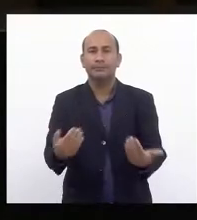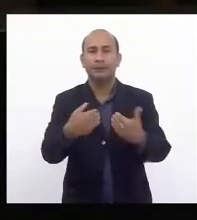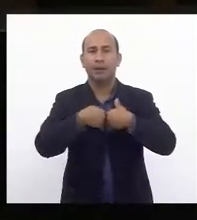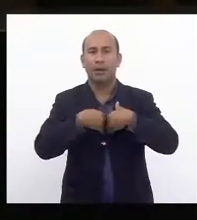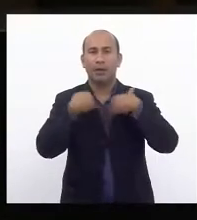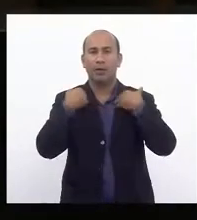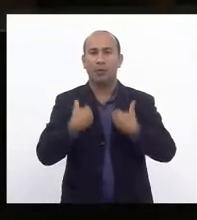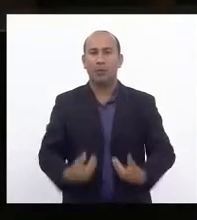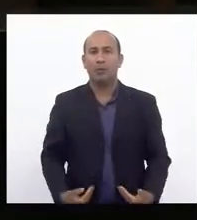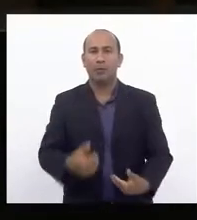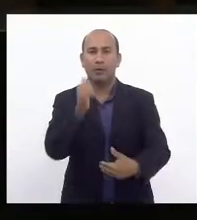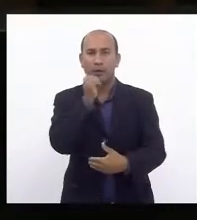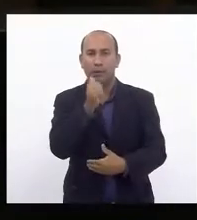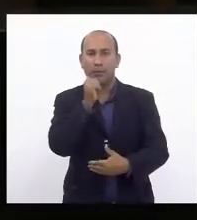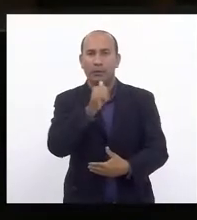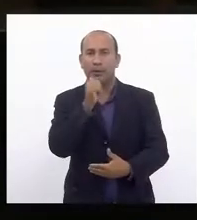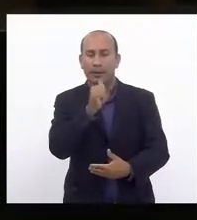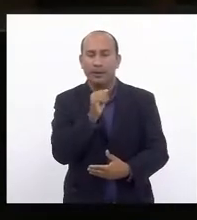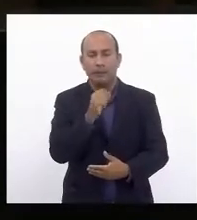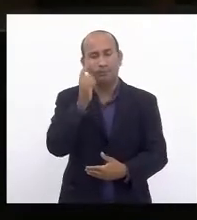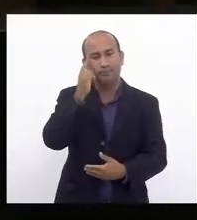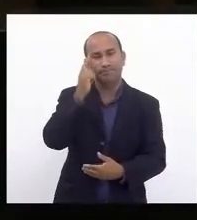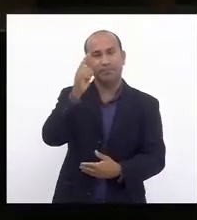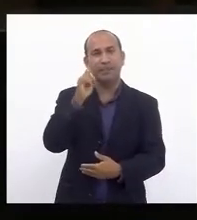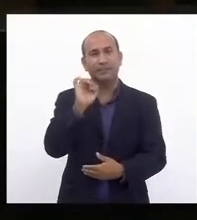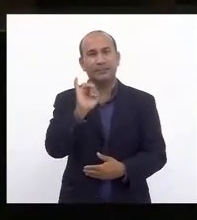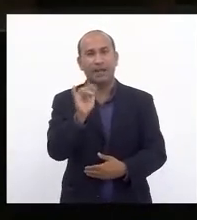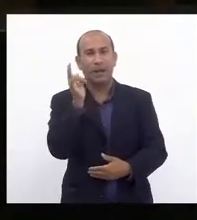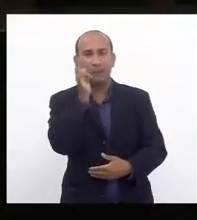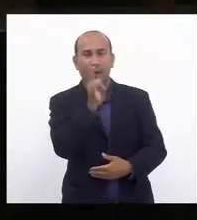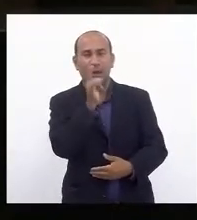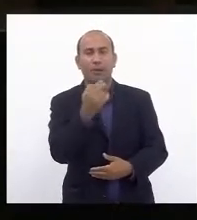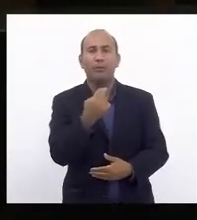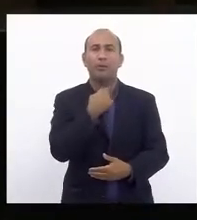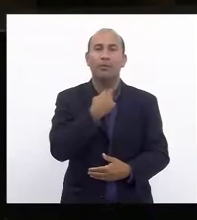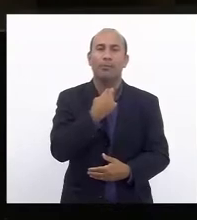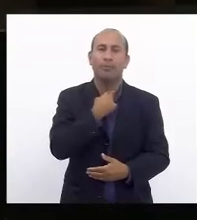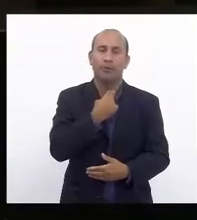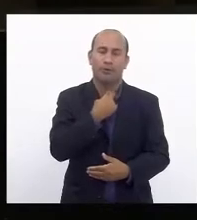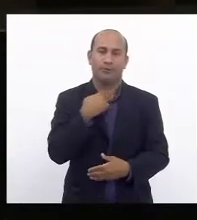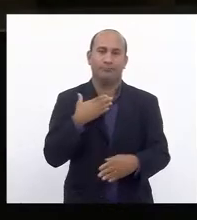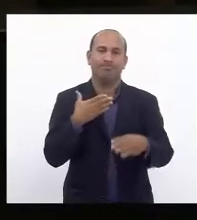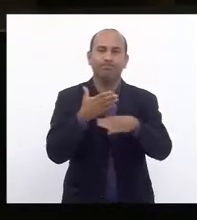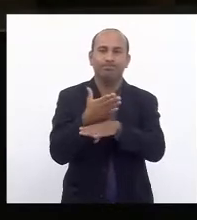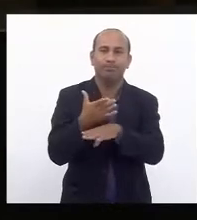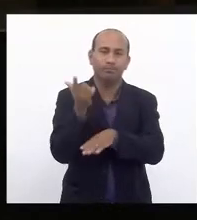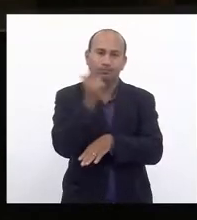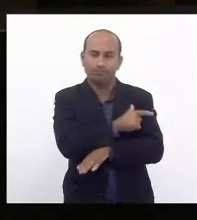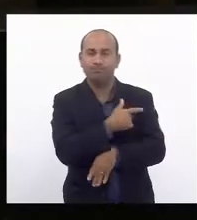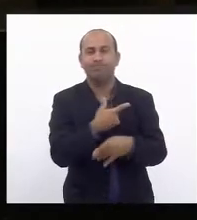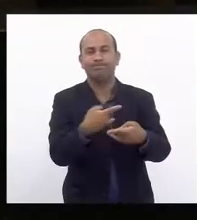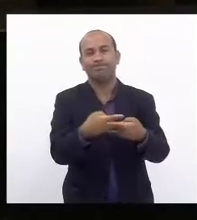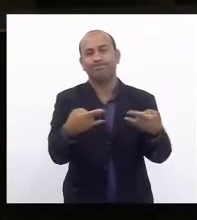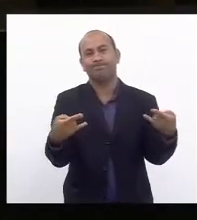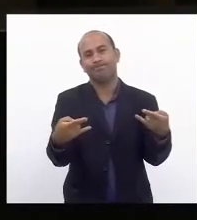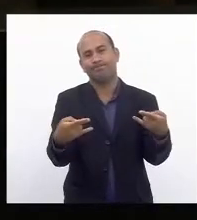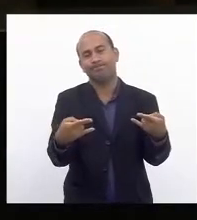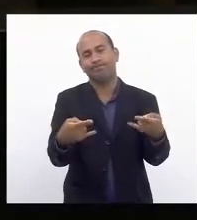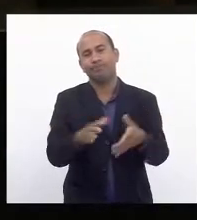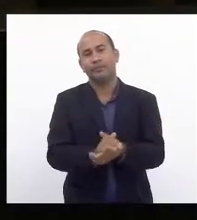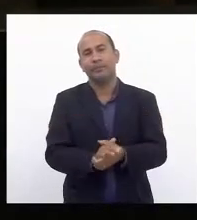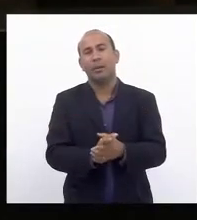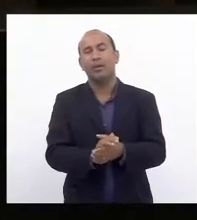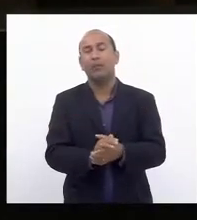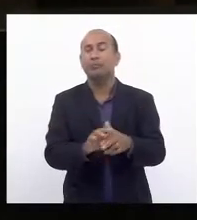aos hormônios. Você imagina essa mulher não poder ter acesso ao absorvente íntimo. Então, fica aqui,